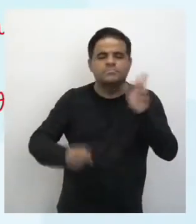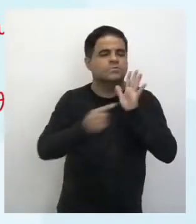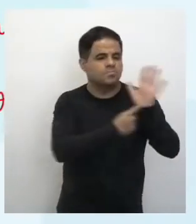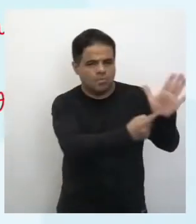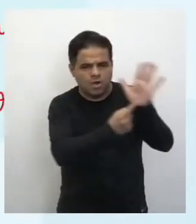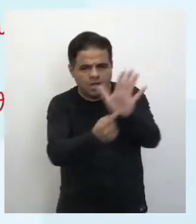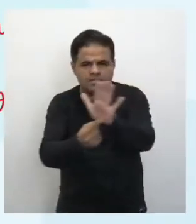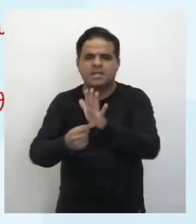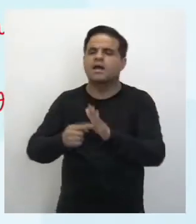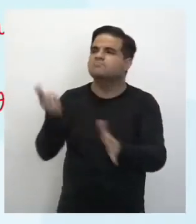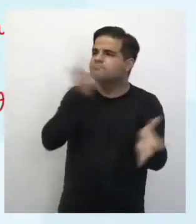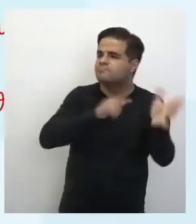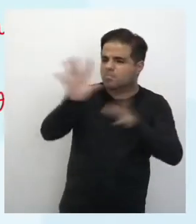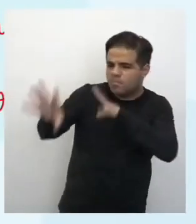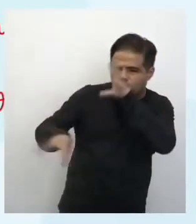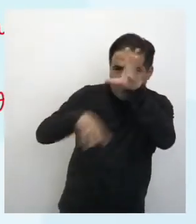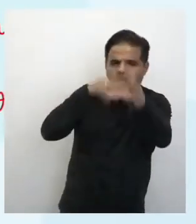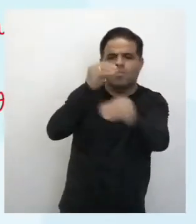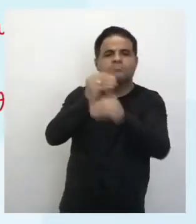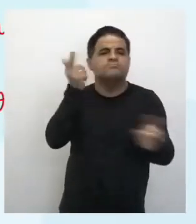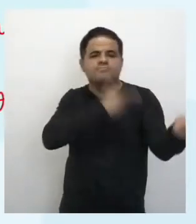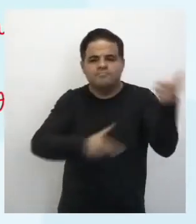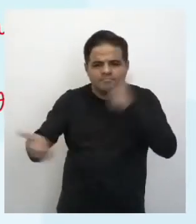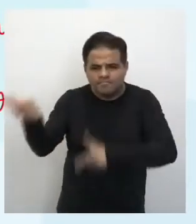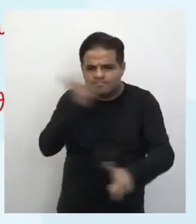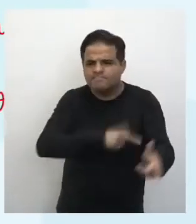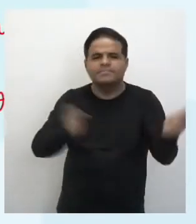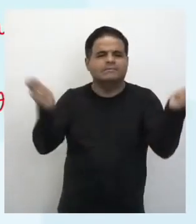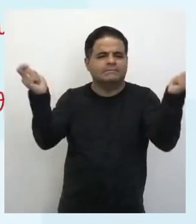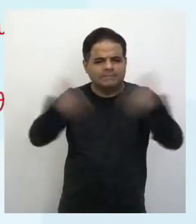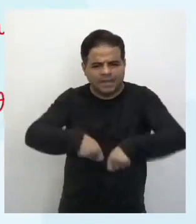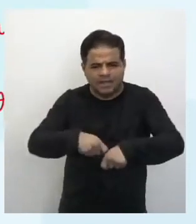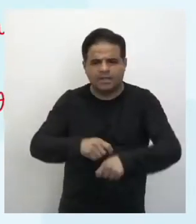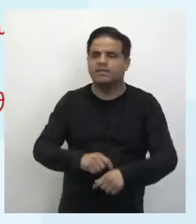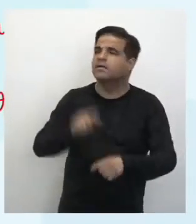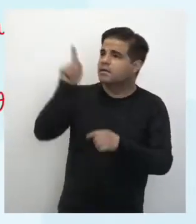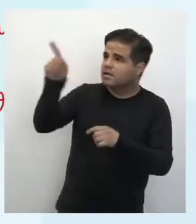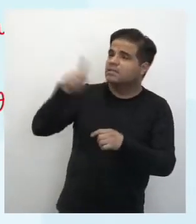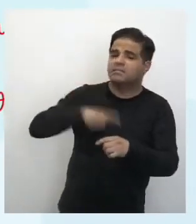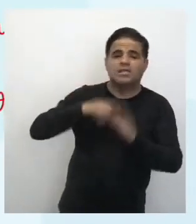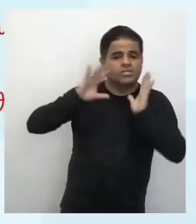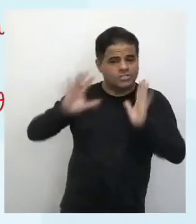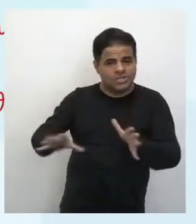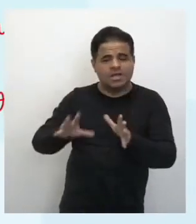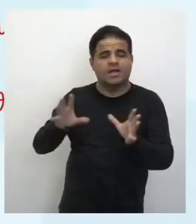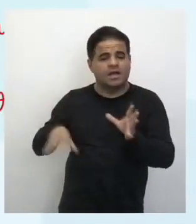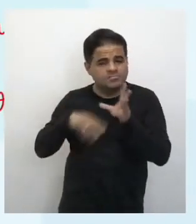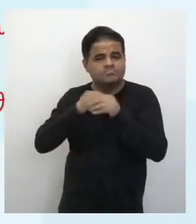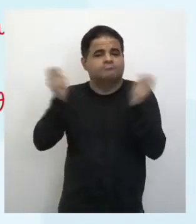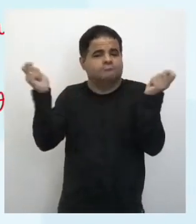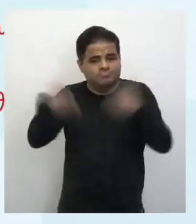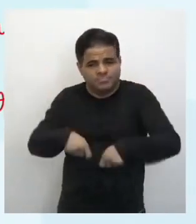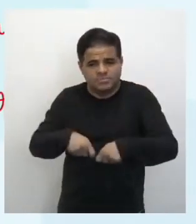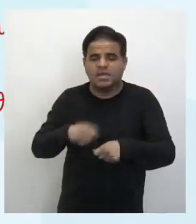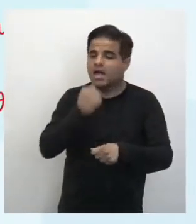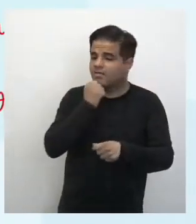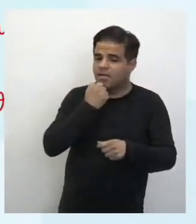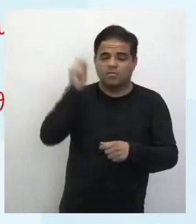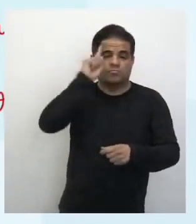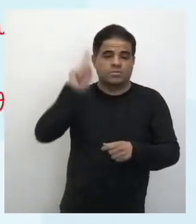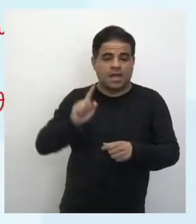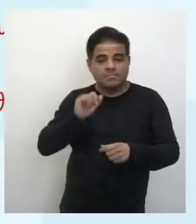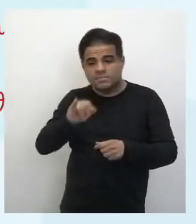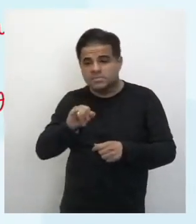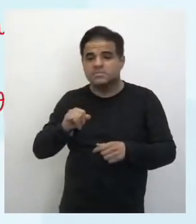os complementos. Vamos apagar aqui. Vamos lá aqui. Aqui, ó, já tinha feito uma possibilidade, ó. A ciência não sabe se